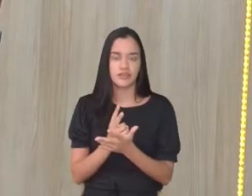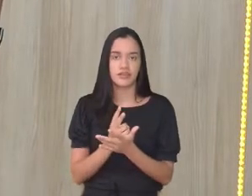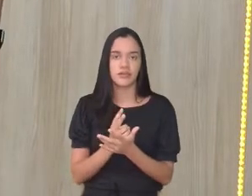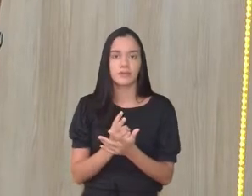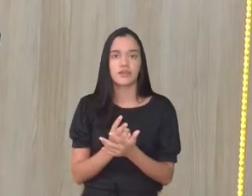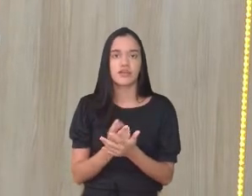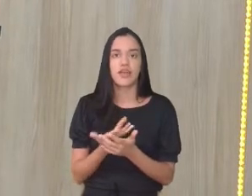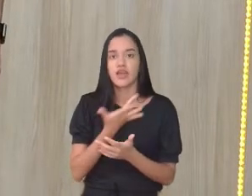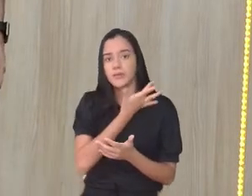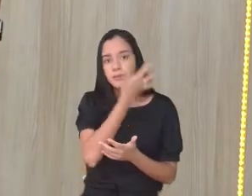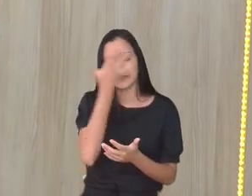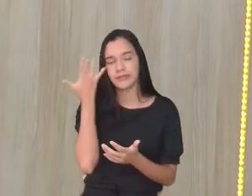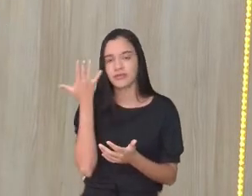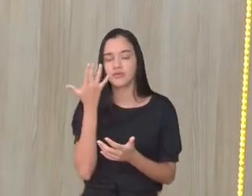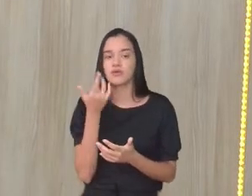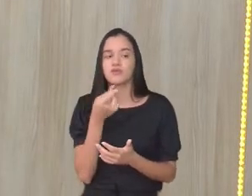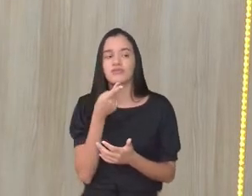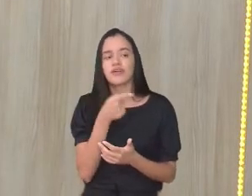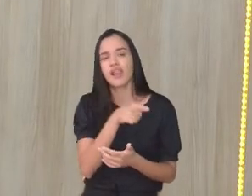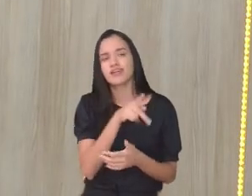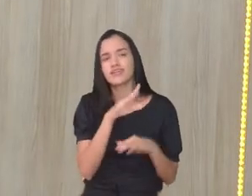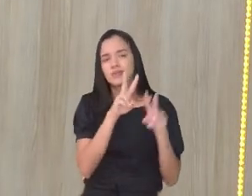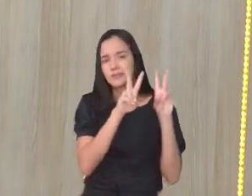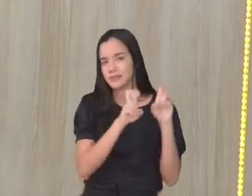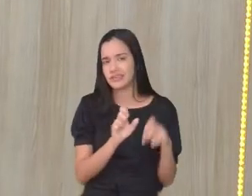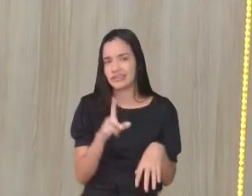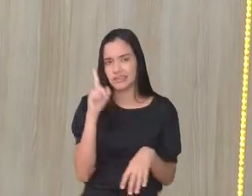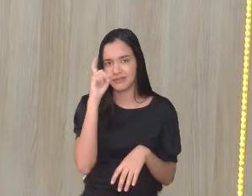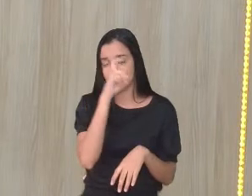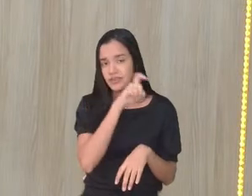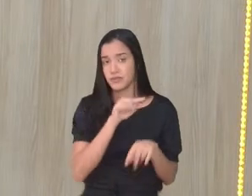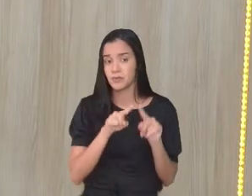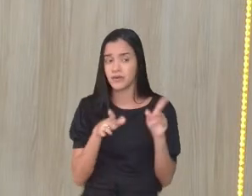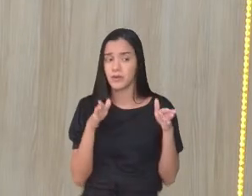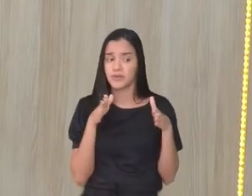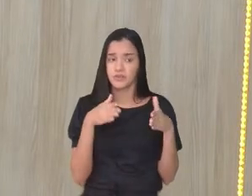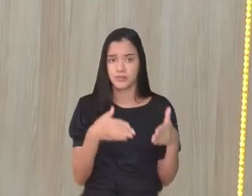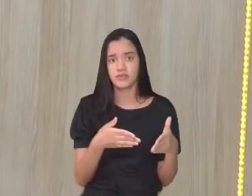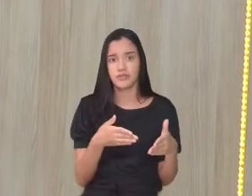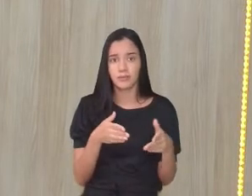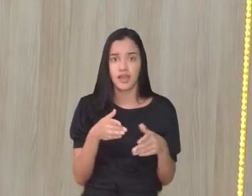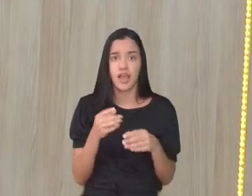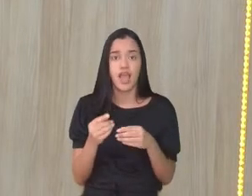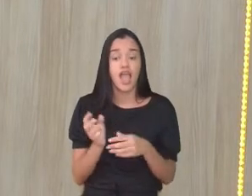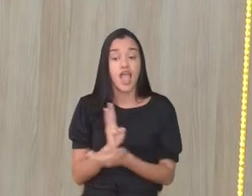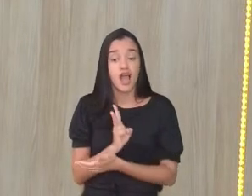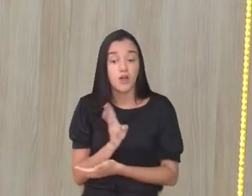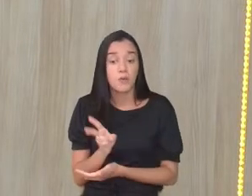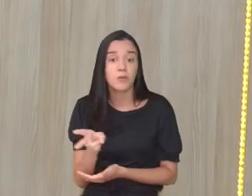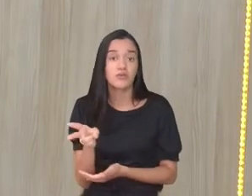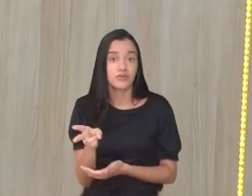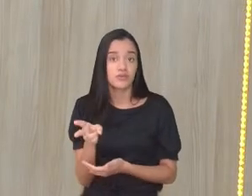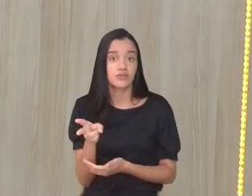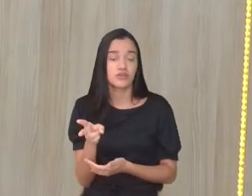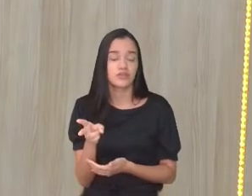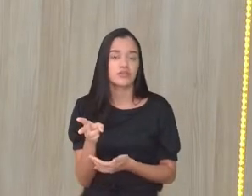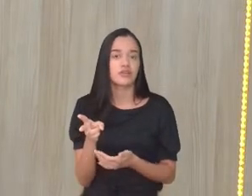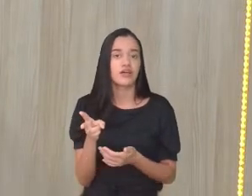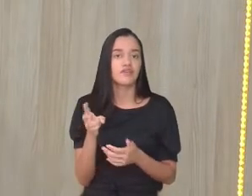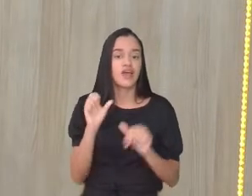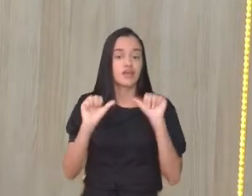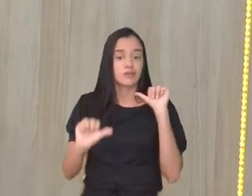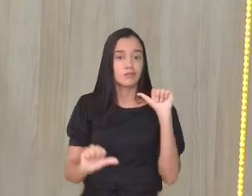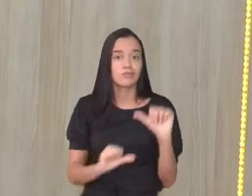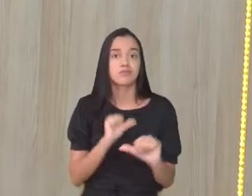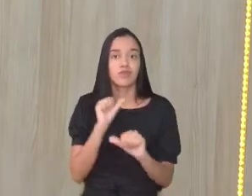pessoal diz que o tal assunto é difícil, mas não é aquele assunto especificamente. É a continuação dele que vai te